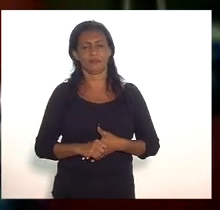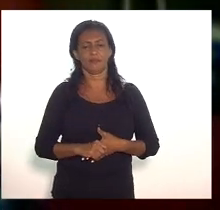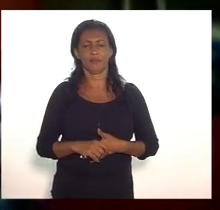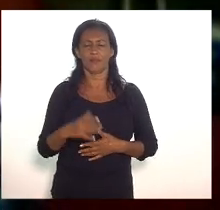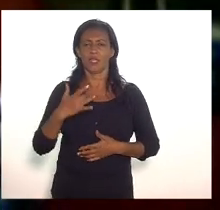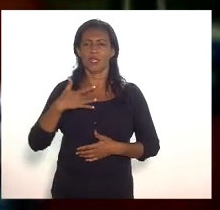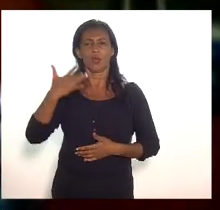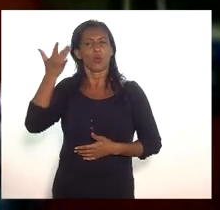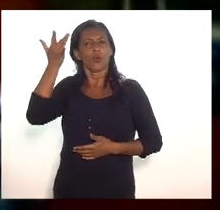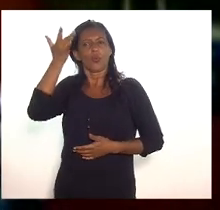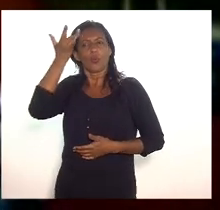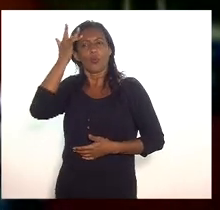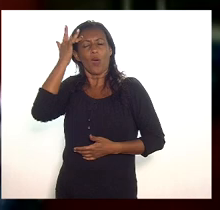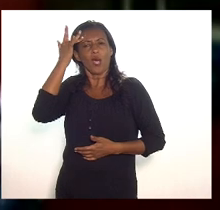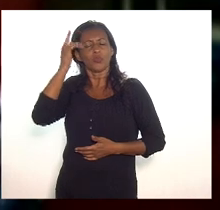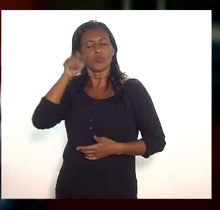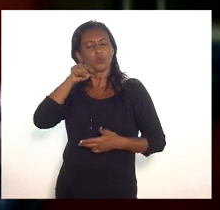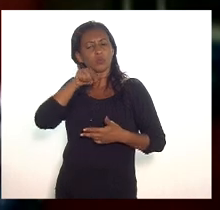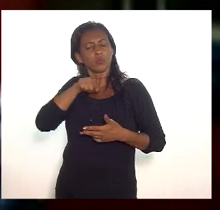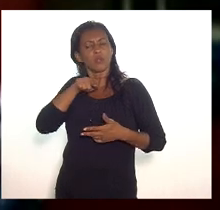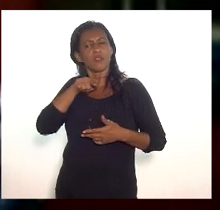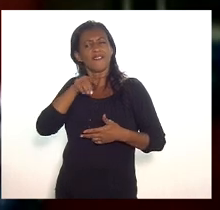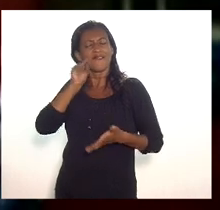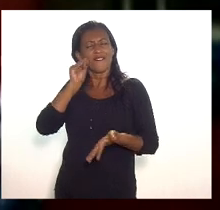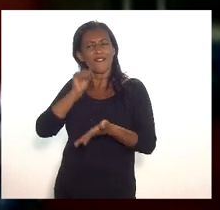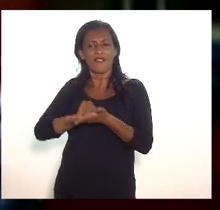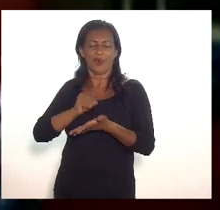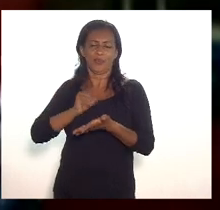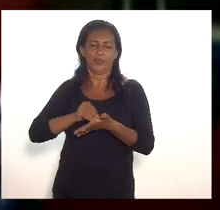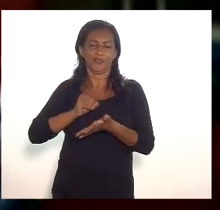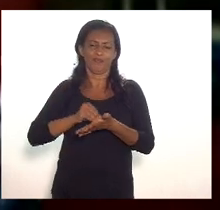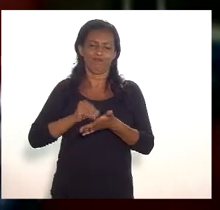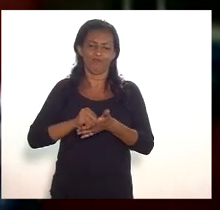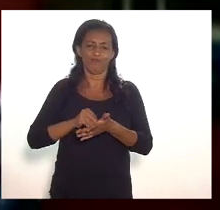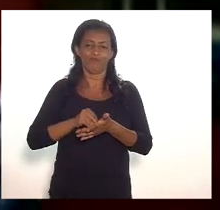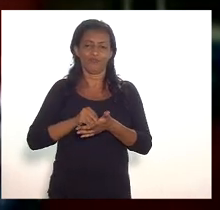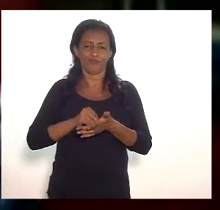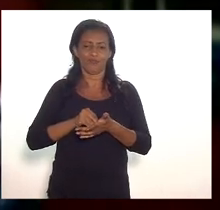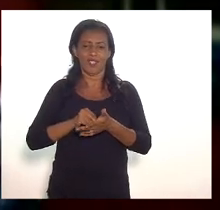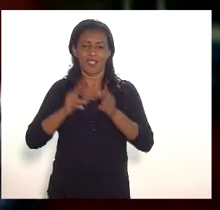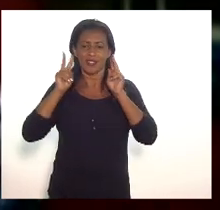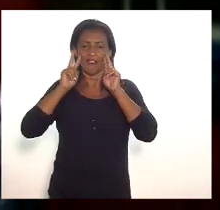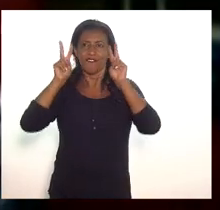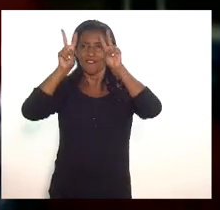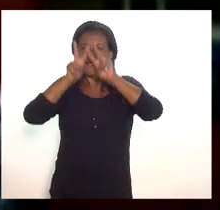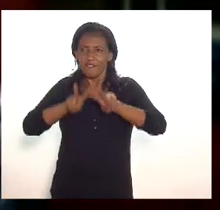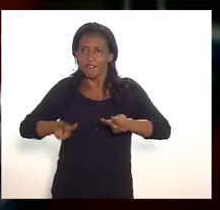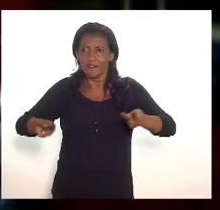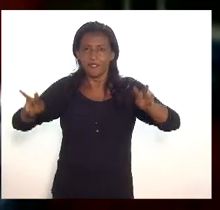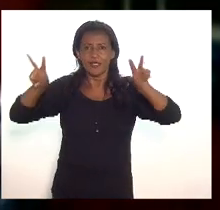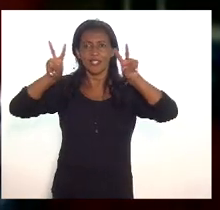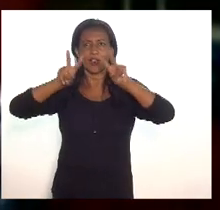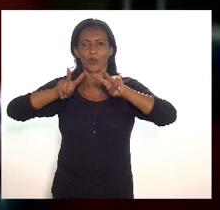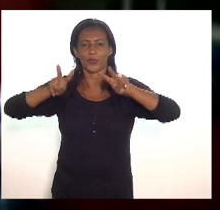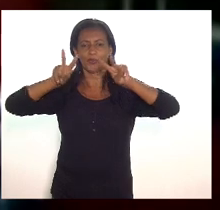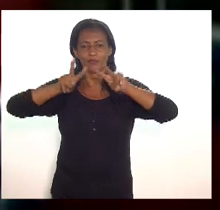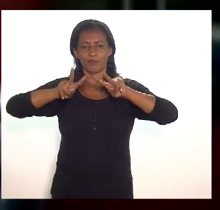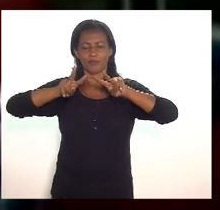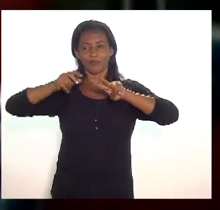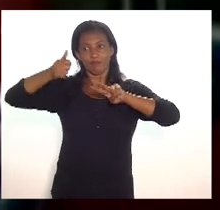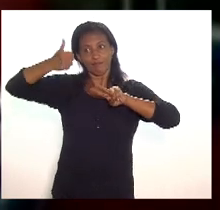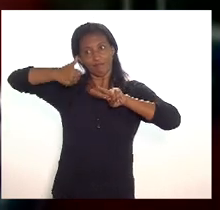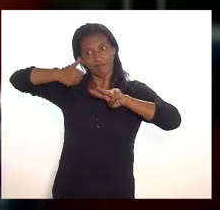Eu acho que isto daí é que falta. Esta visão, né? Primeiro,